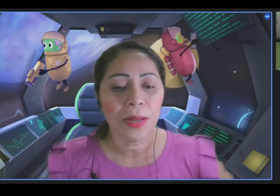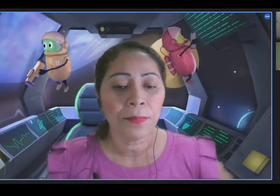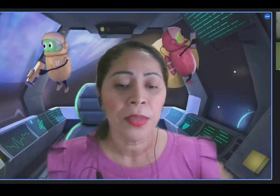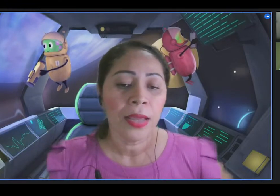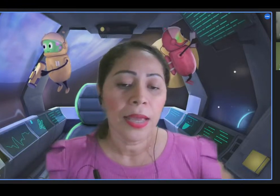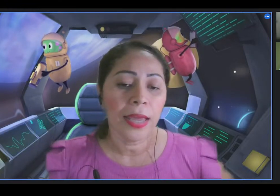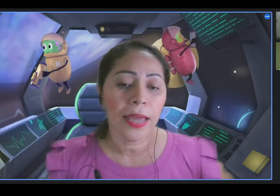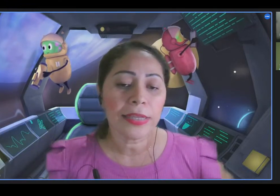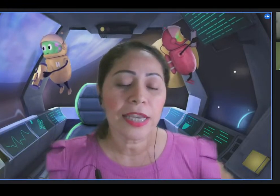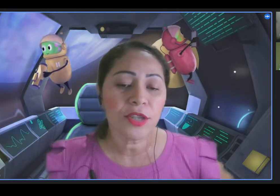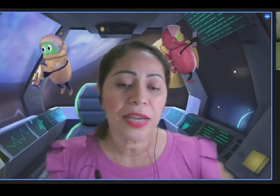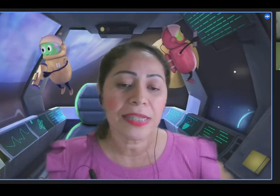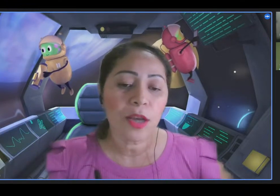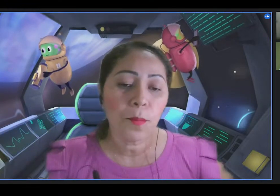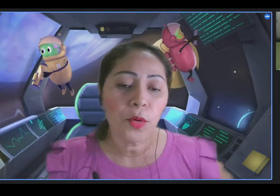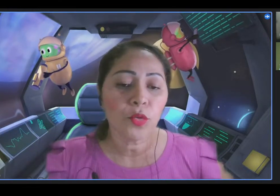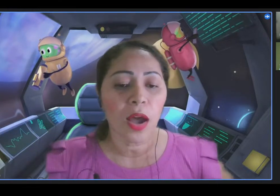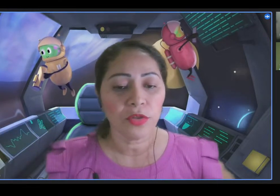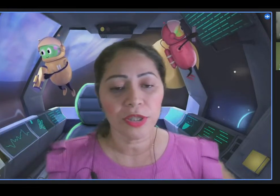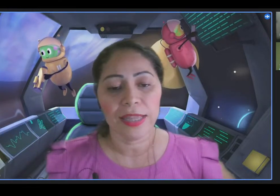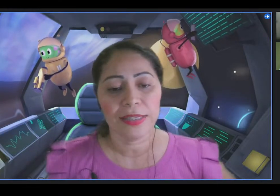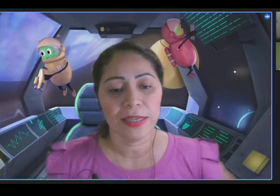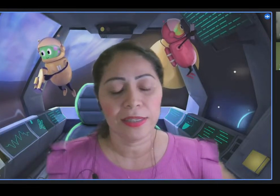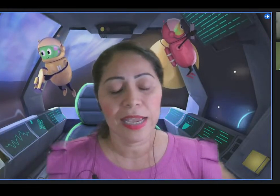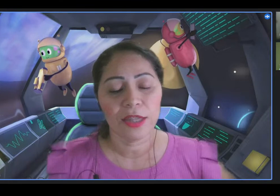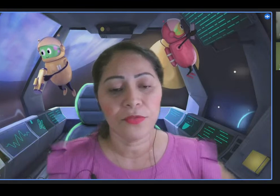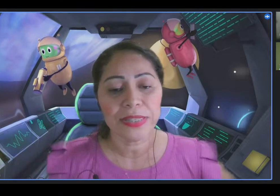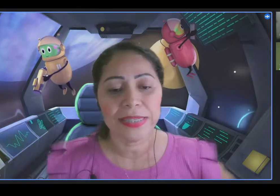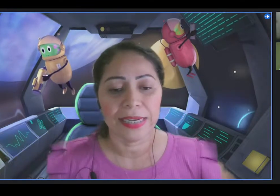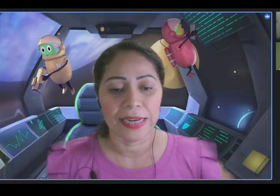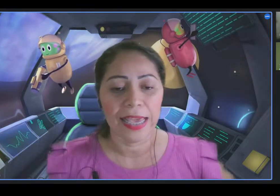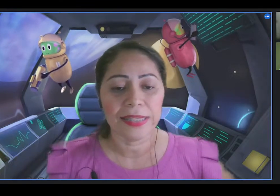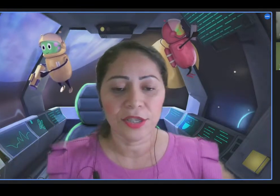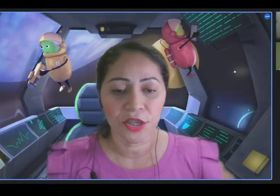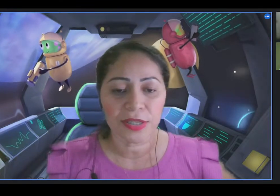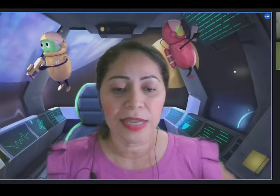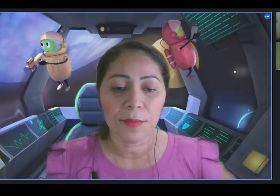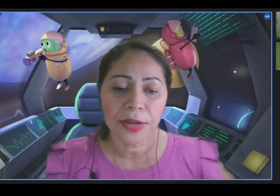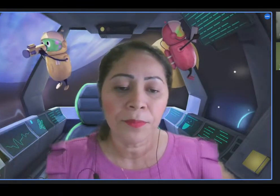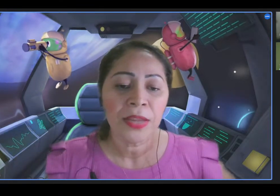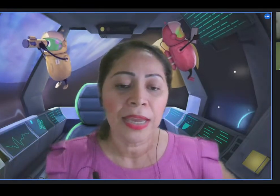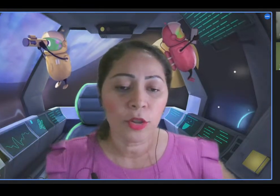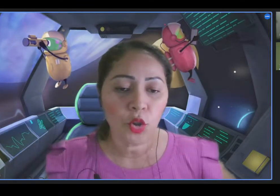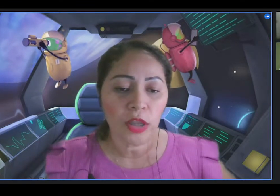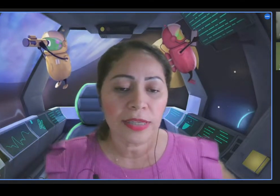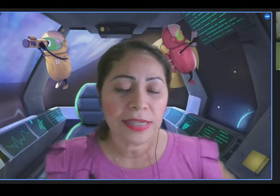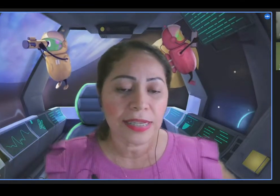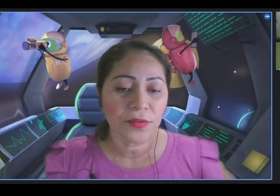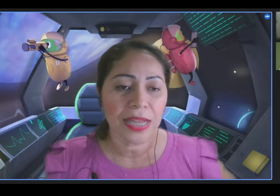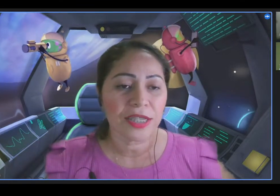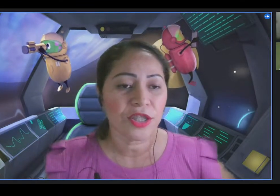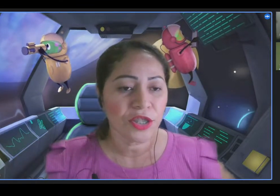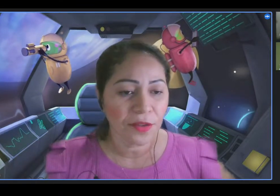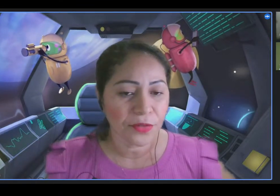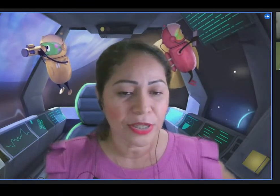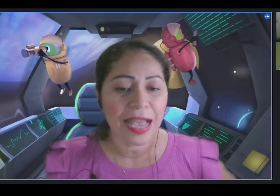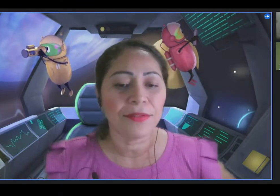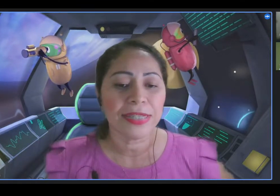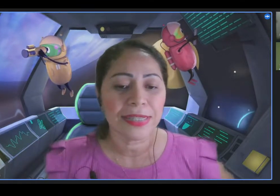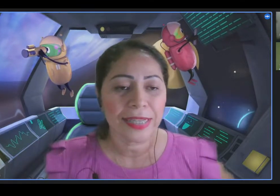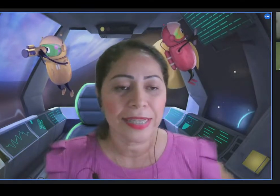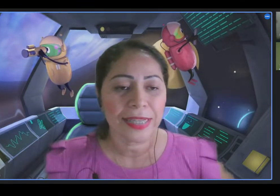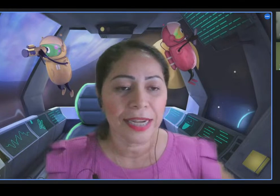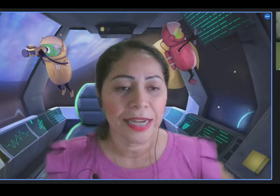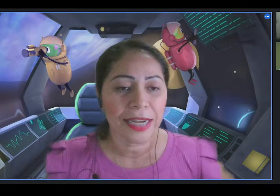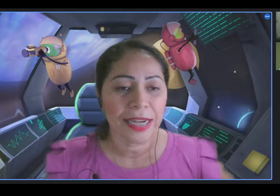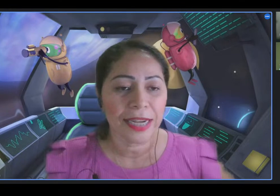sua certificação pontual de cada oficina, né? Isso a gente sempre, em todas as atividades, a gente reforçava. Se